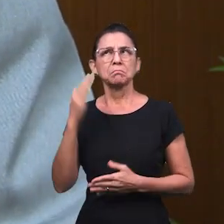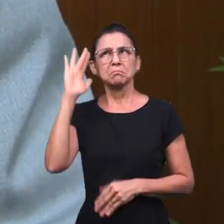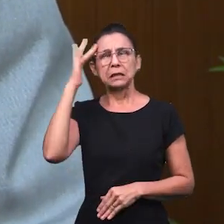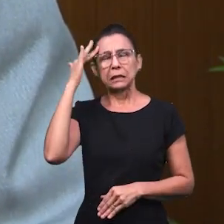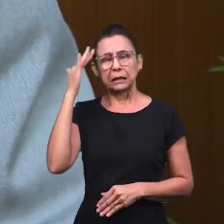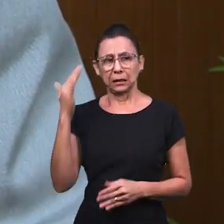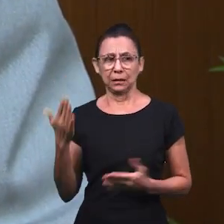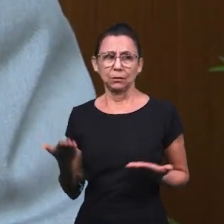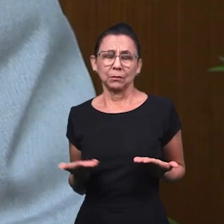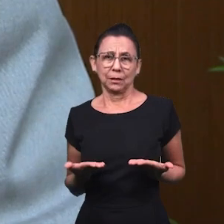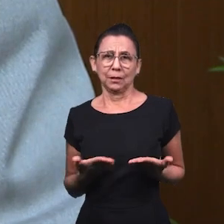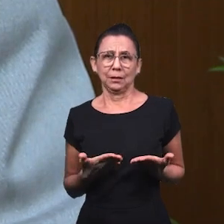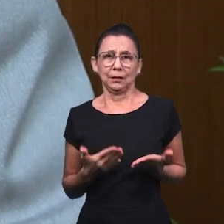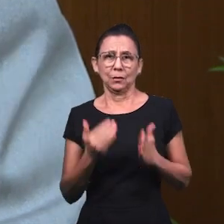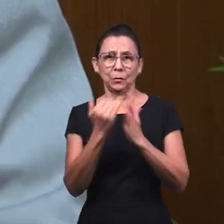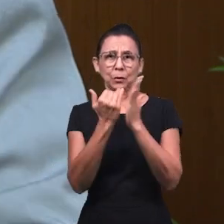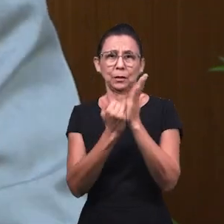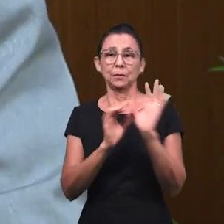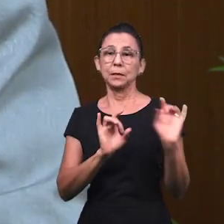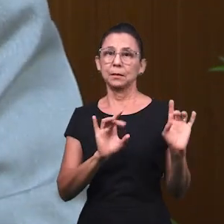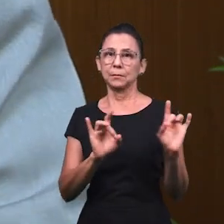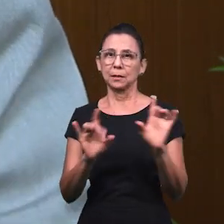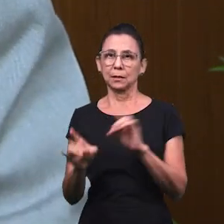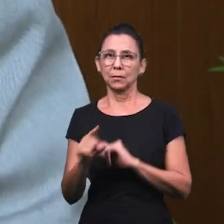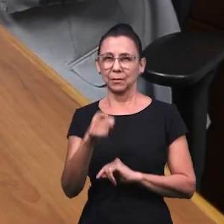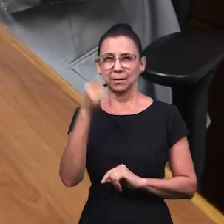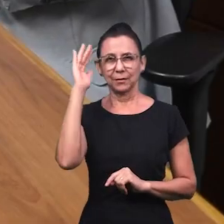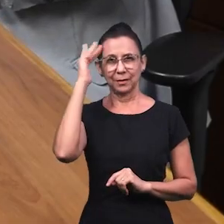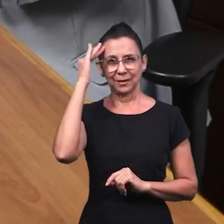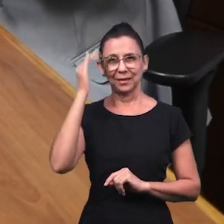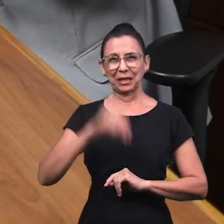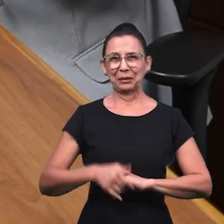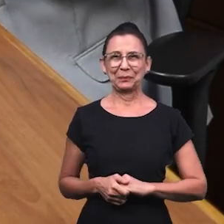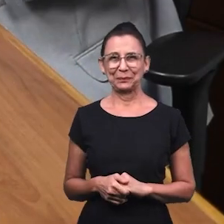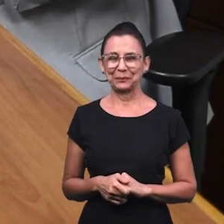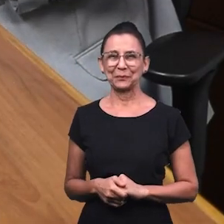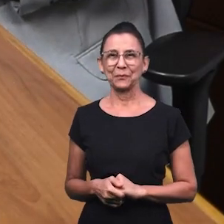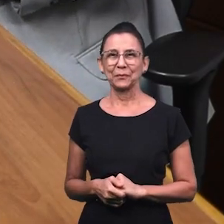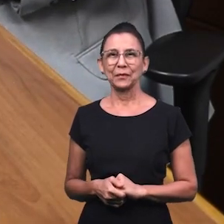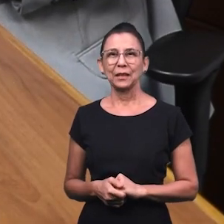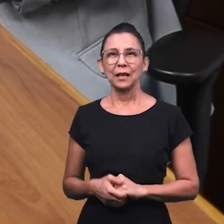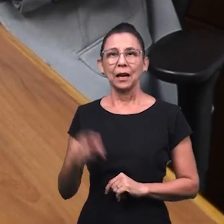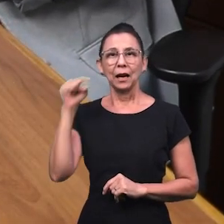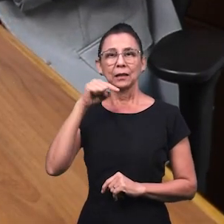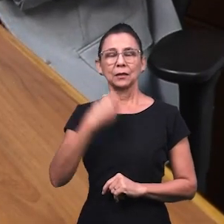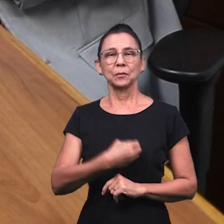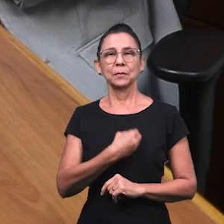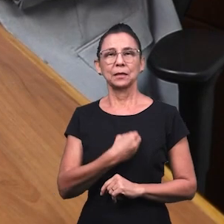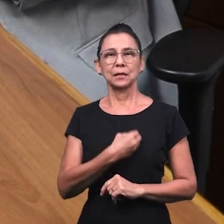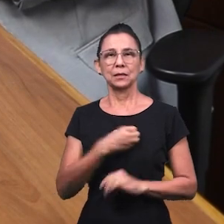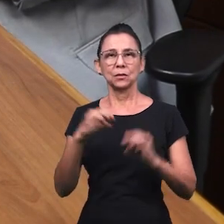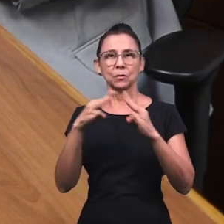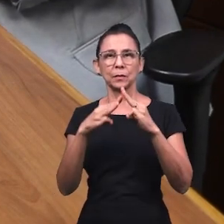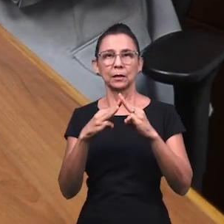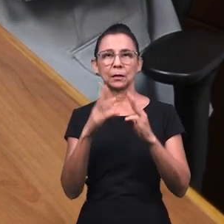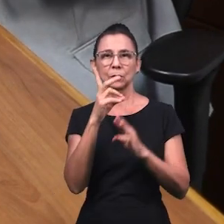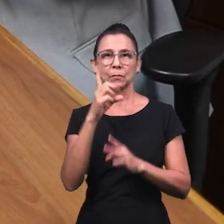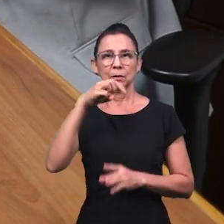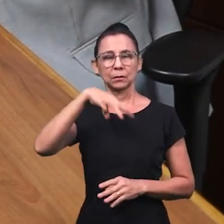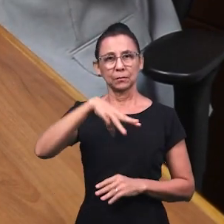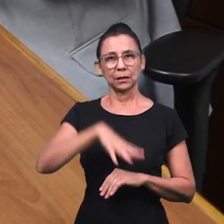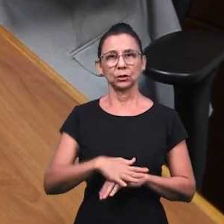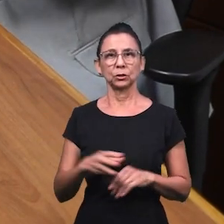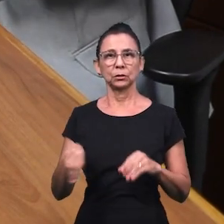até especial e você vai entender por que agora. Eu recebo aqui hoje comigo, no Manaim de Domingos Martins,